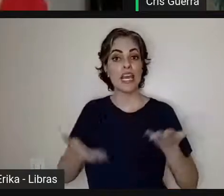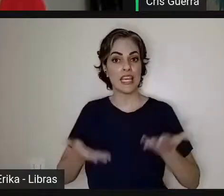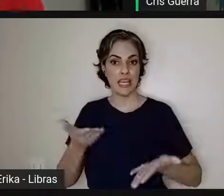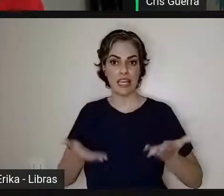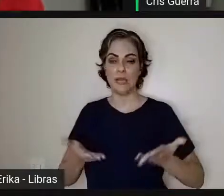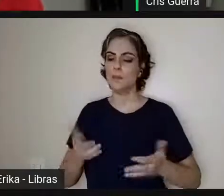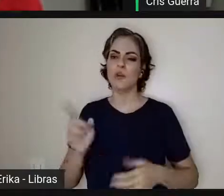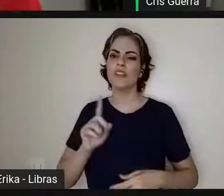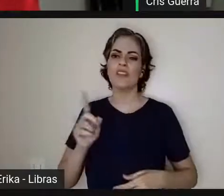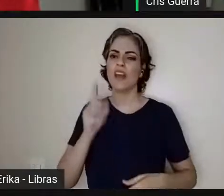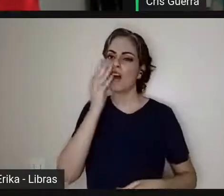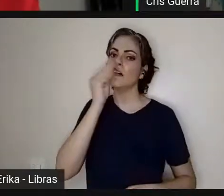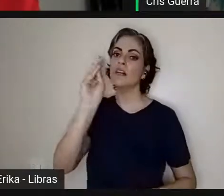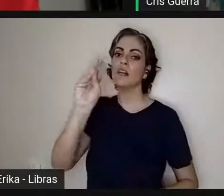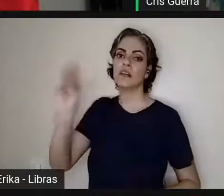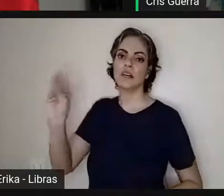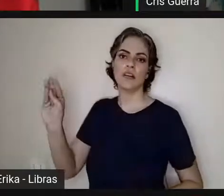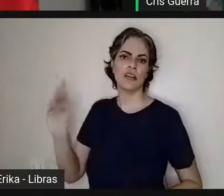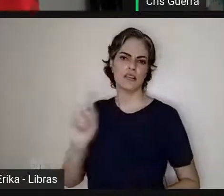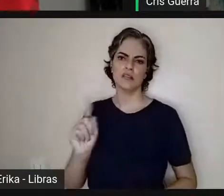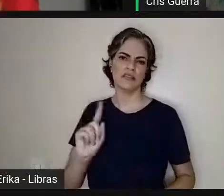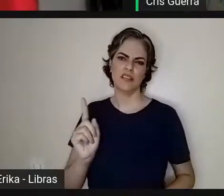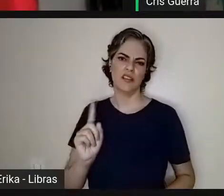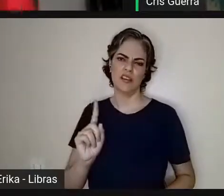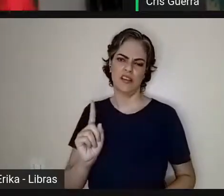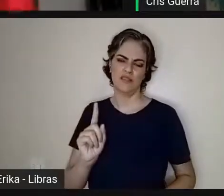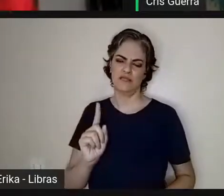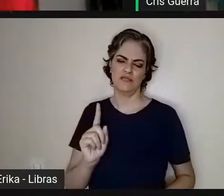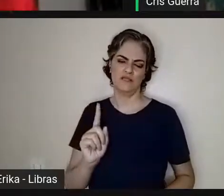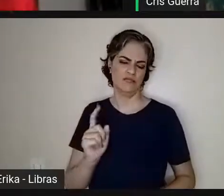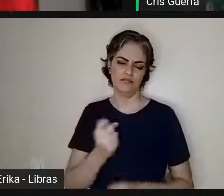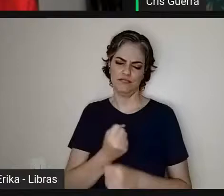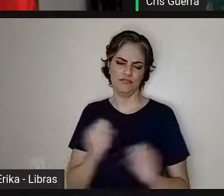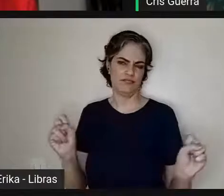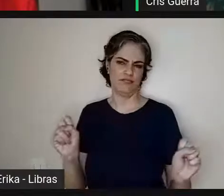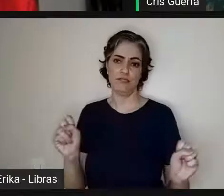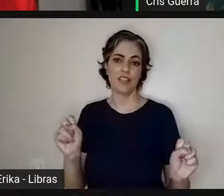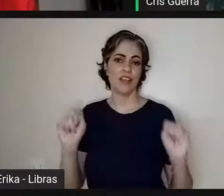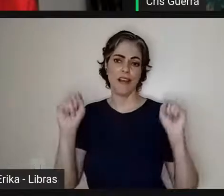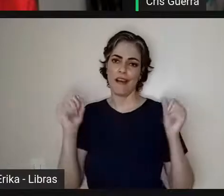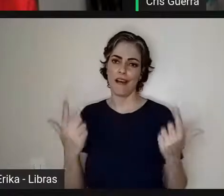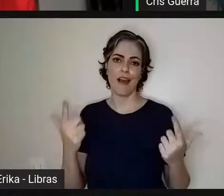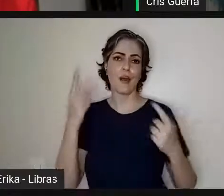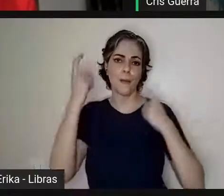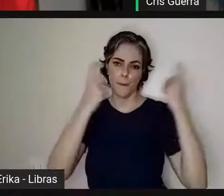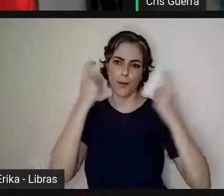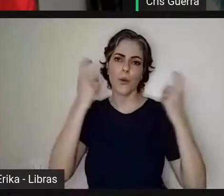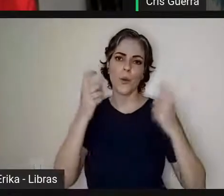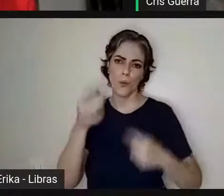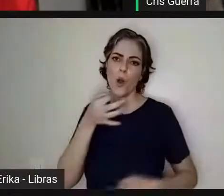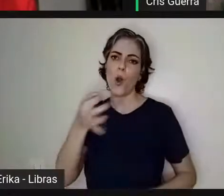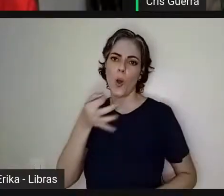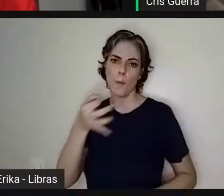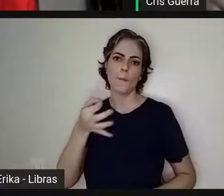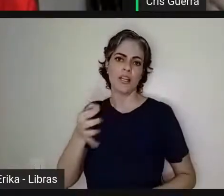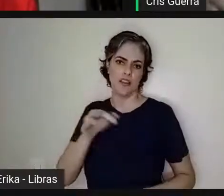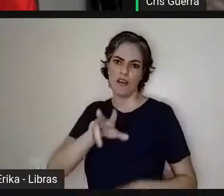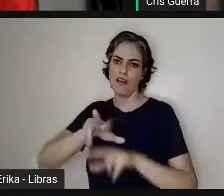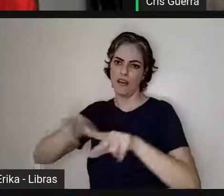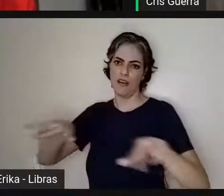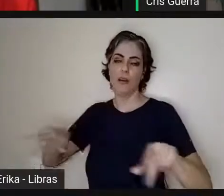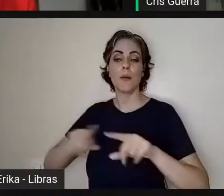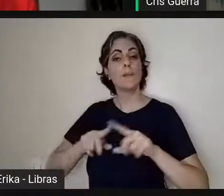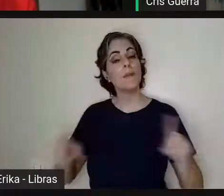que os outros pensam. Eu acho que isso é um pouco ilusório. É claro que a gente se preocupa com o que o outro pensa, mas talvez a gente tenha que eleger